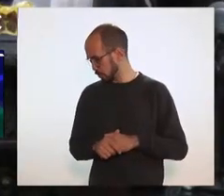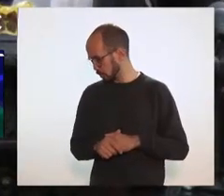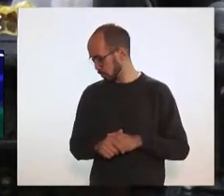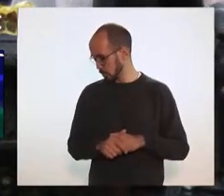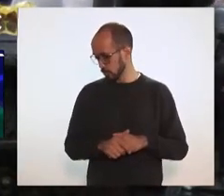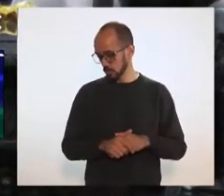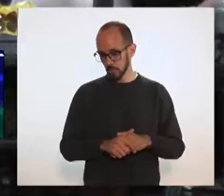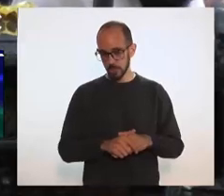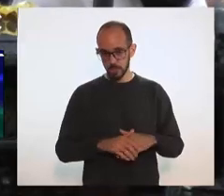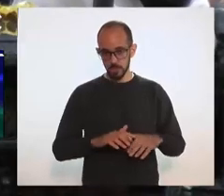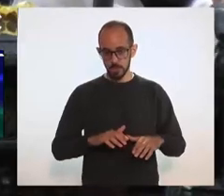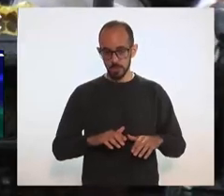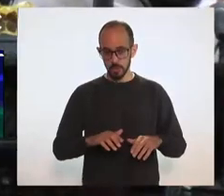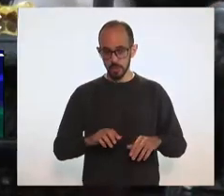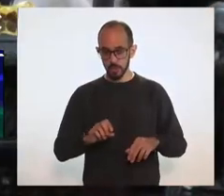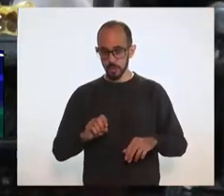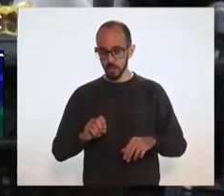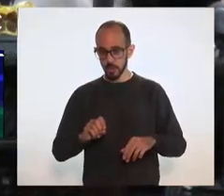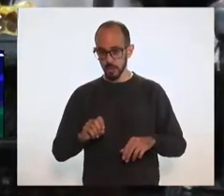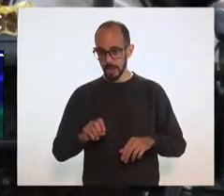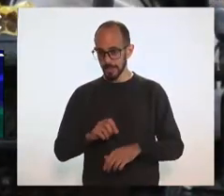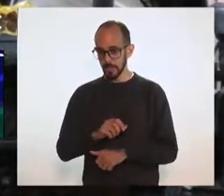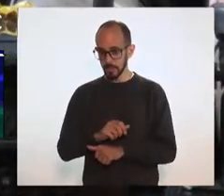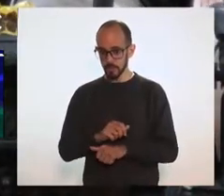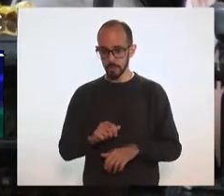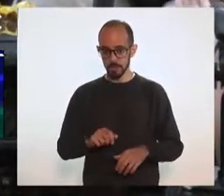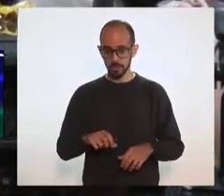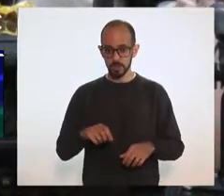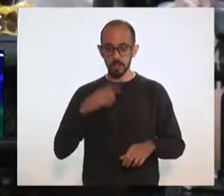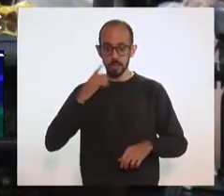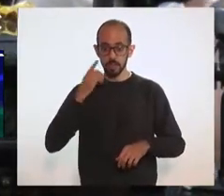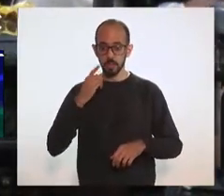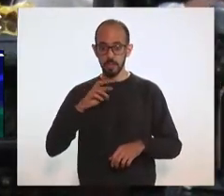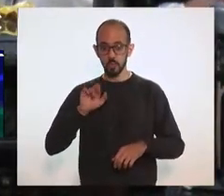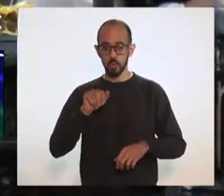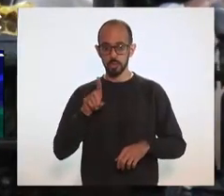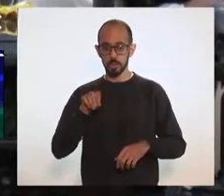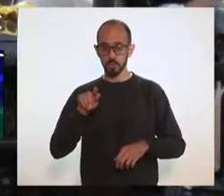bom? Ok, senhor. Tá bom, presidente. Obrigado. Deputado Rodrigo.